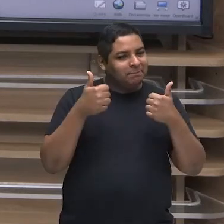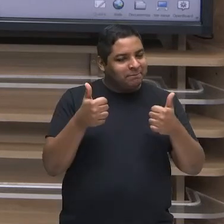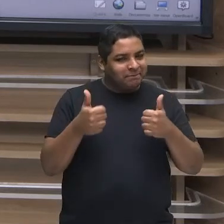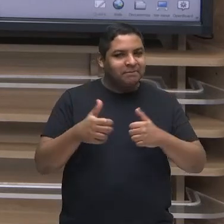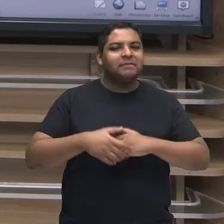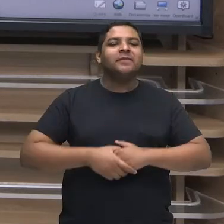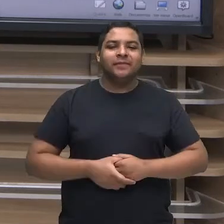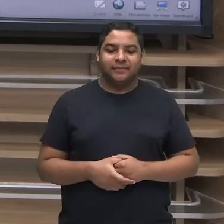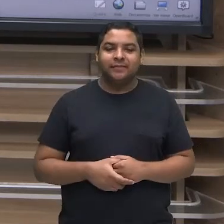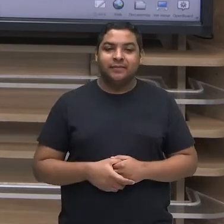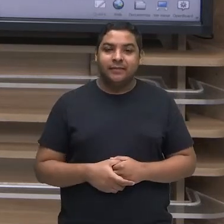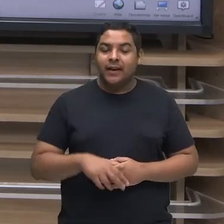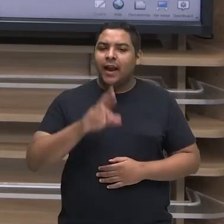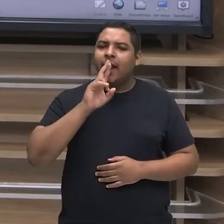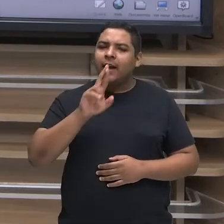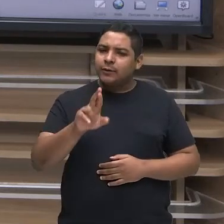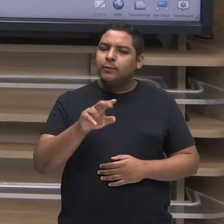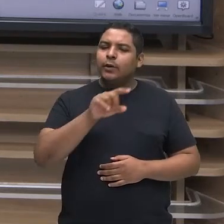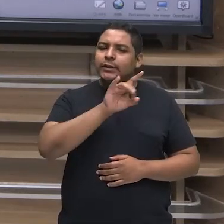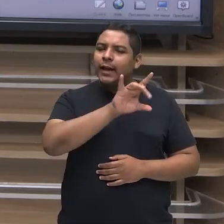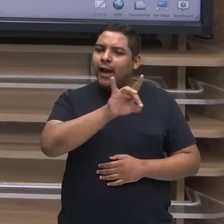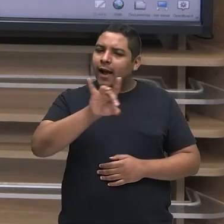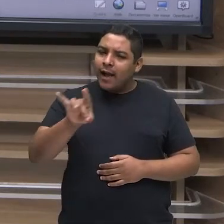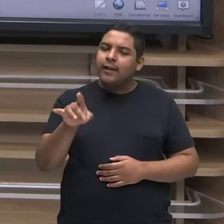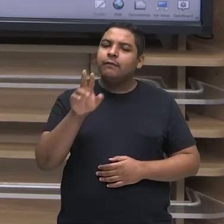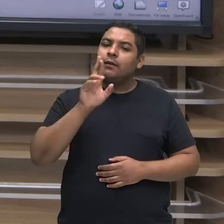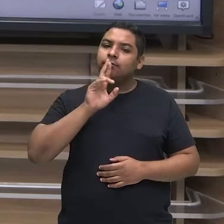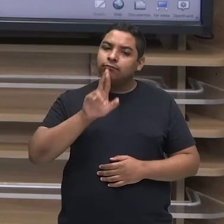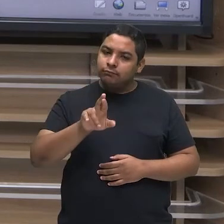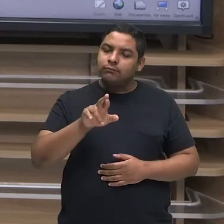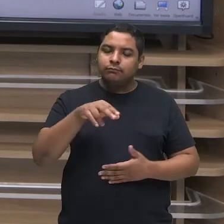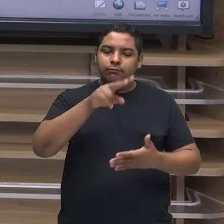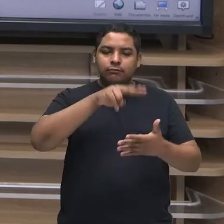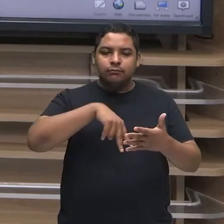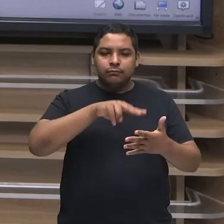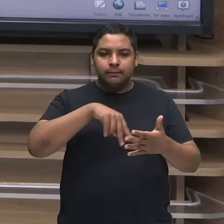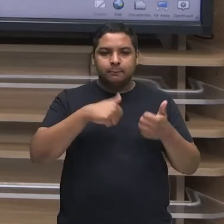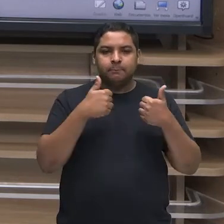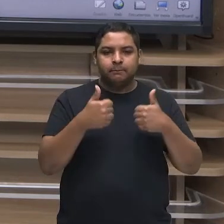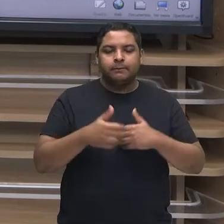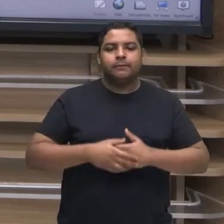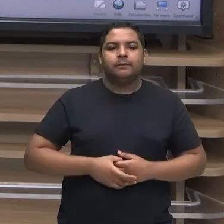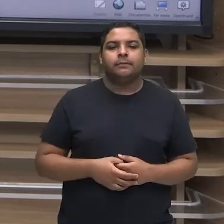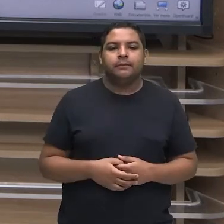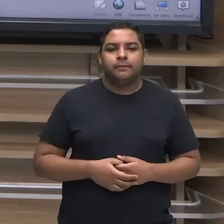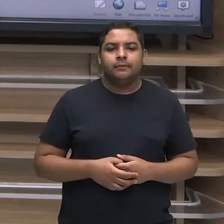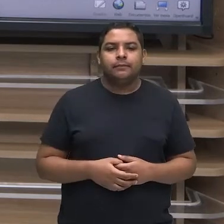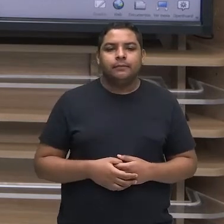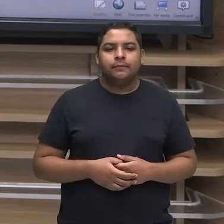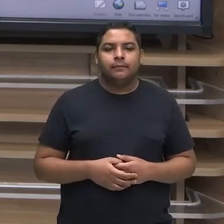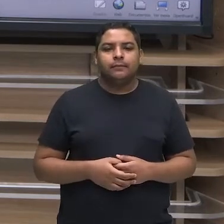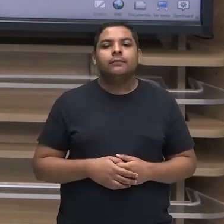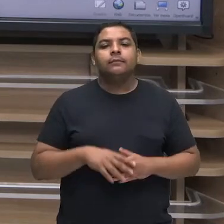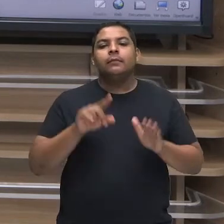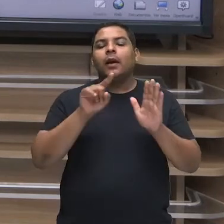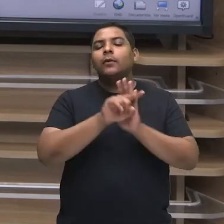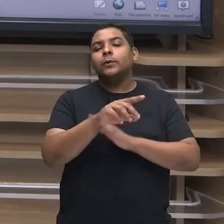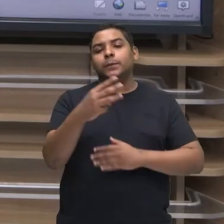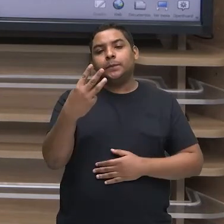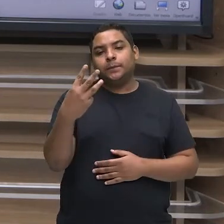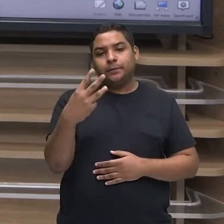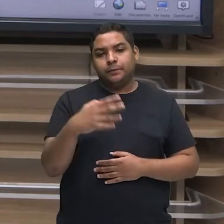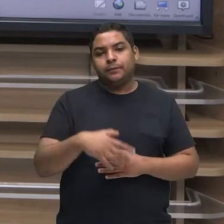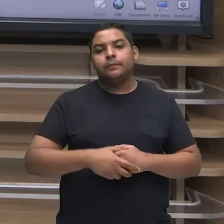ler agora a resposta de cada um de vocês que estão interagindo conosco. Então, a questão 3.